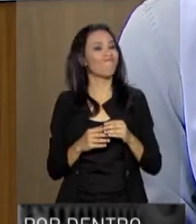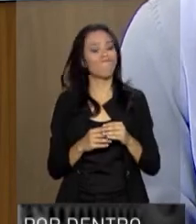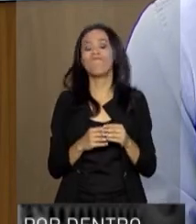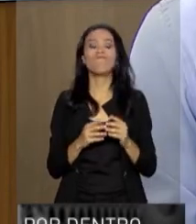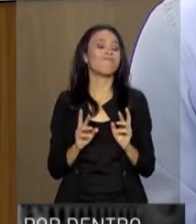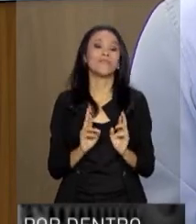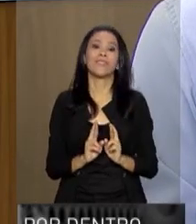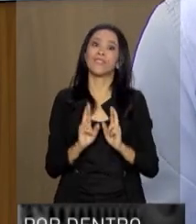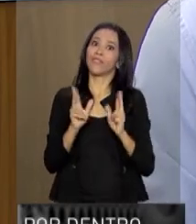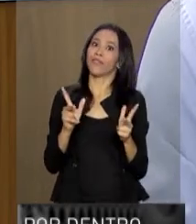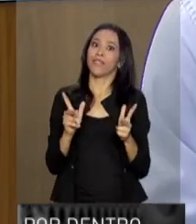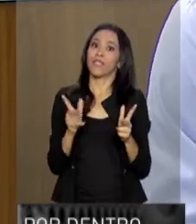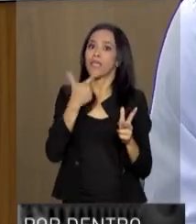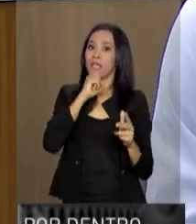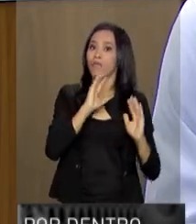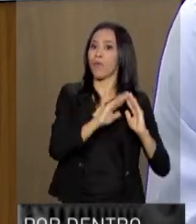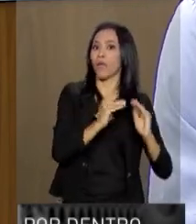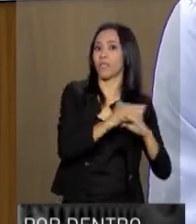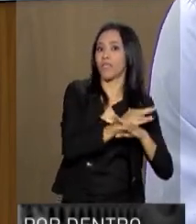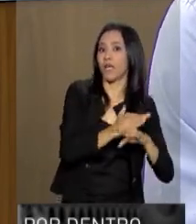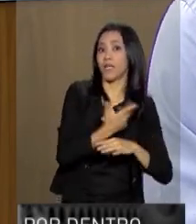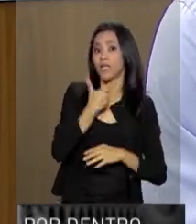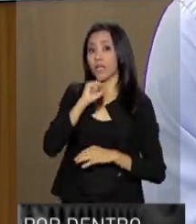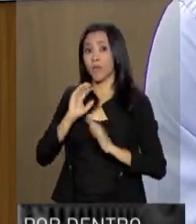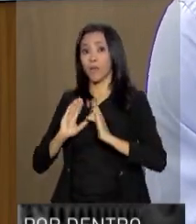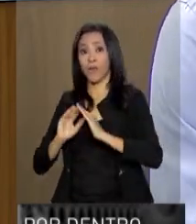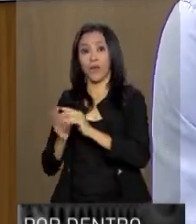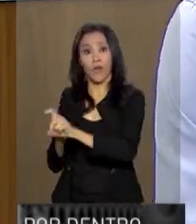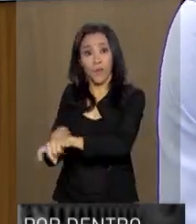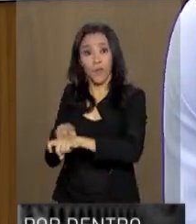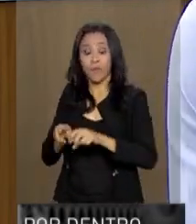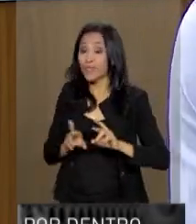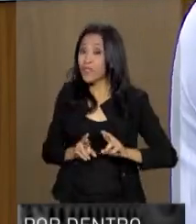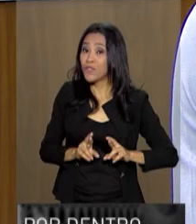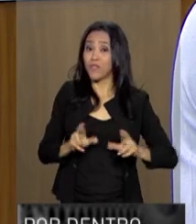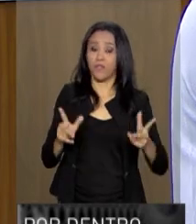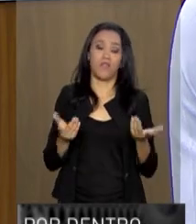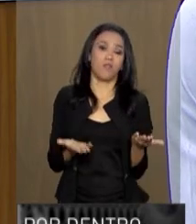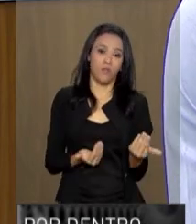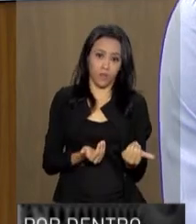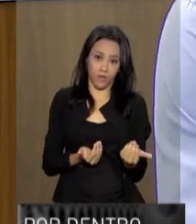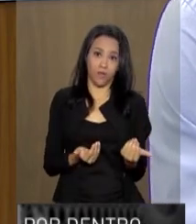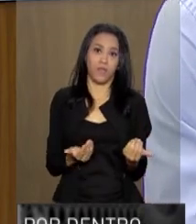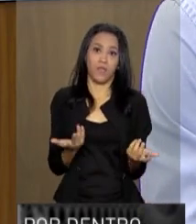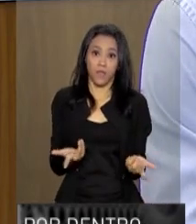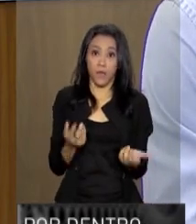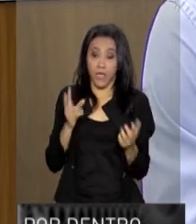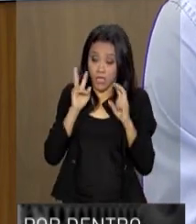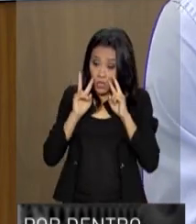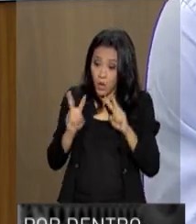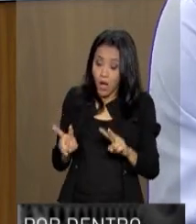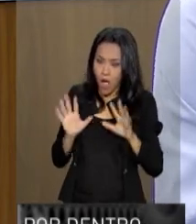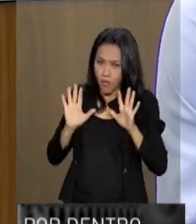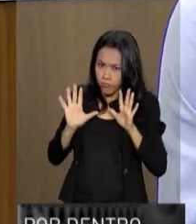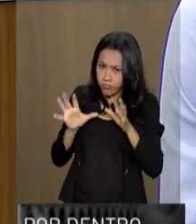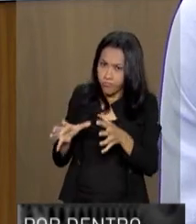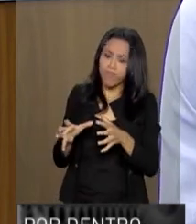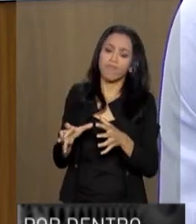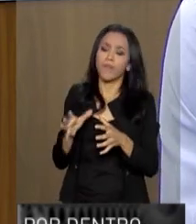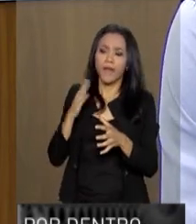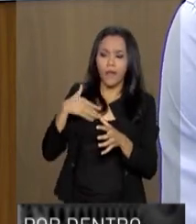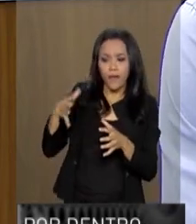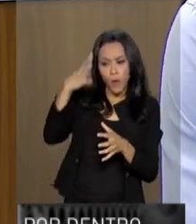que tem projovem na cidade são realidades diferentes e o olhar o jovem rural também é um olhar de compreensão